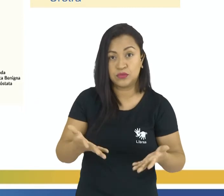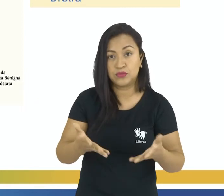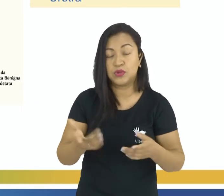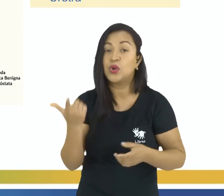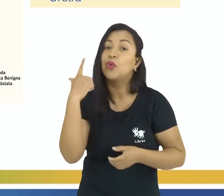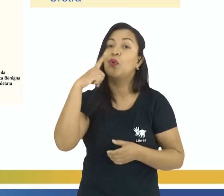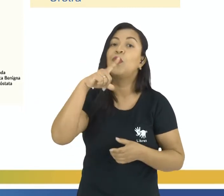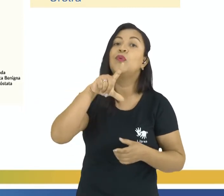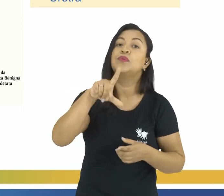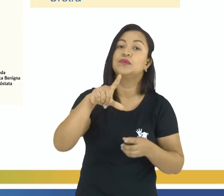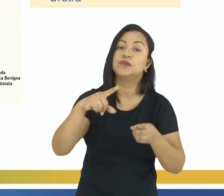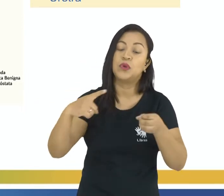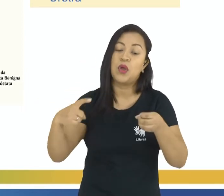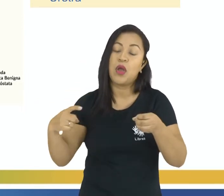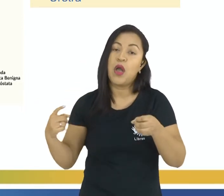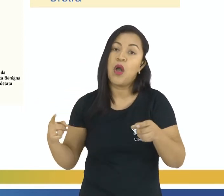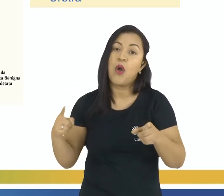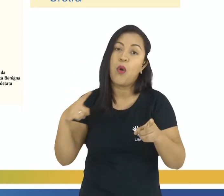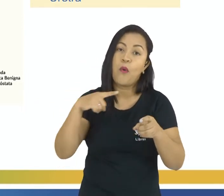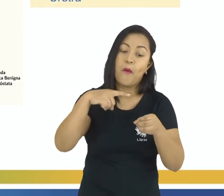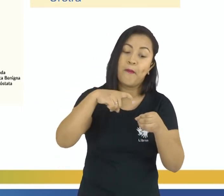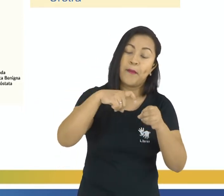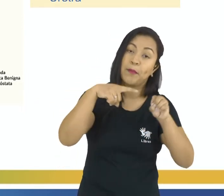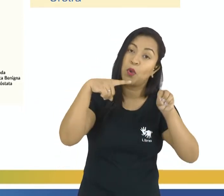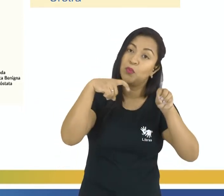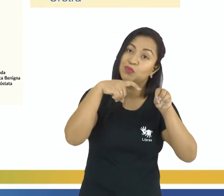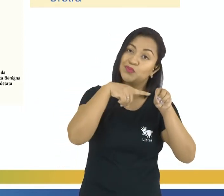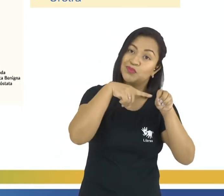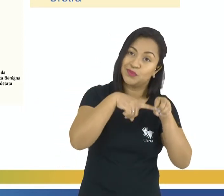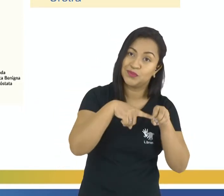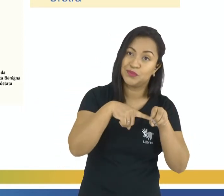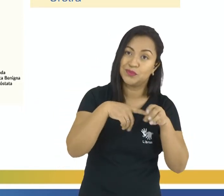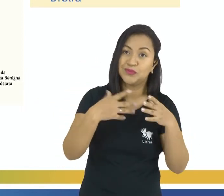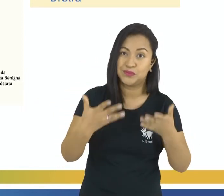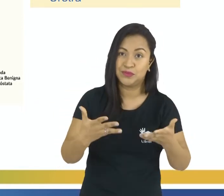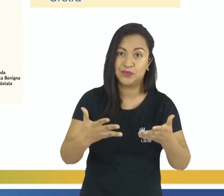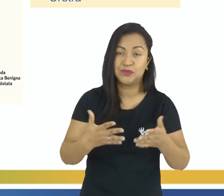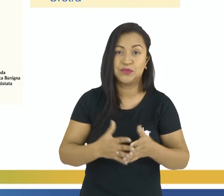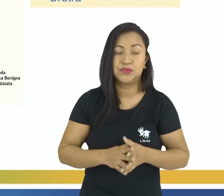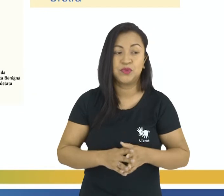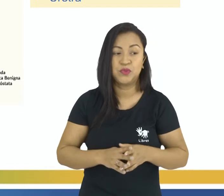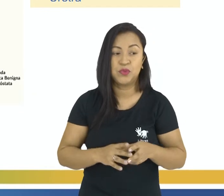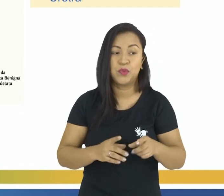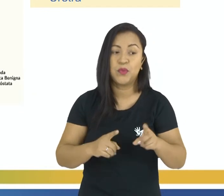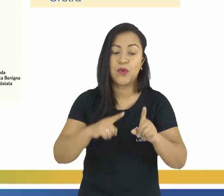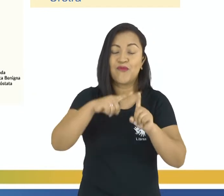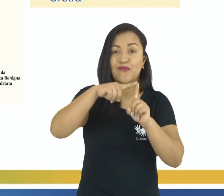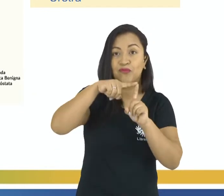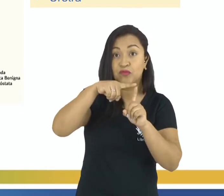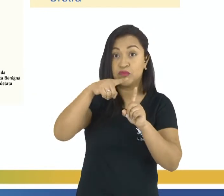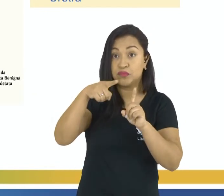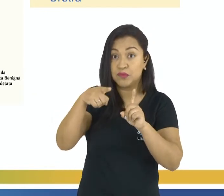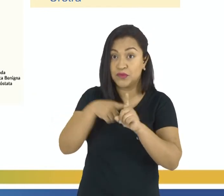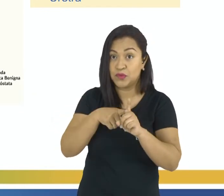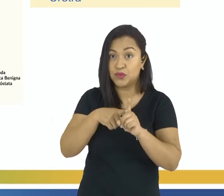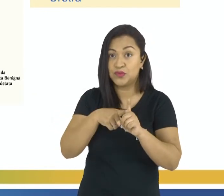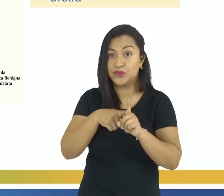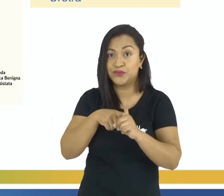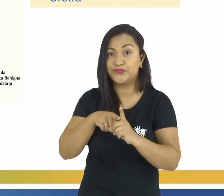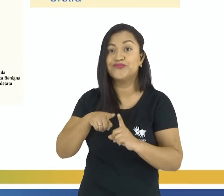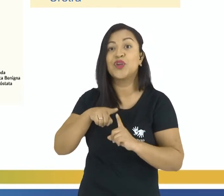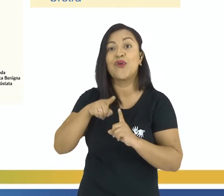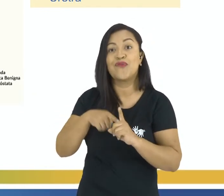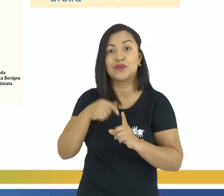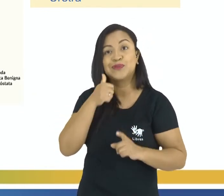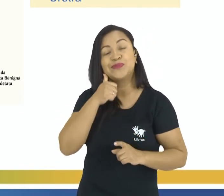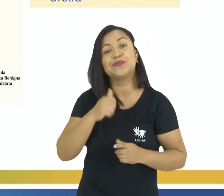órgão sexual feminino para talvez ocorrer uma fertilização do ovócito da mulher. Então